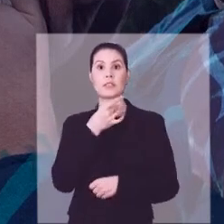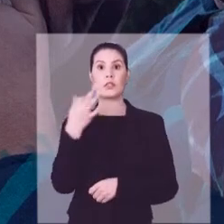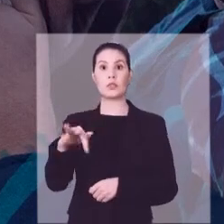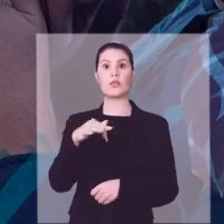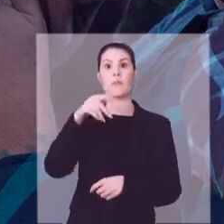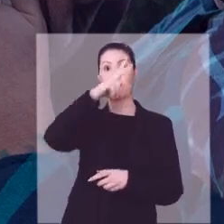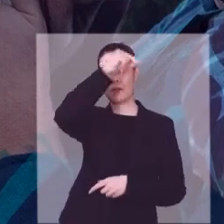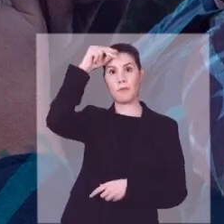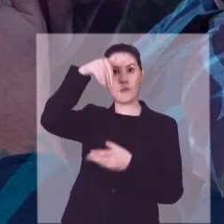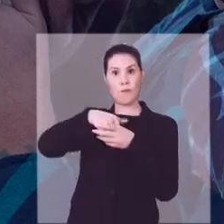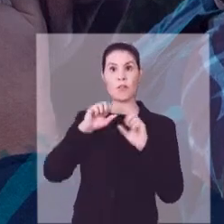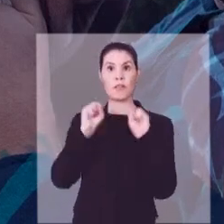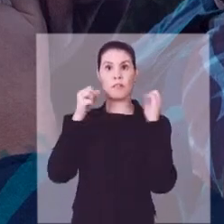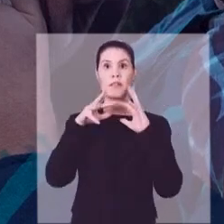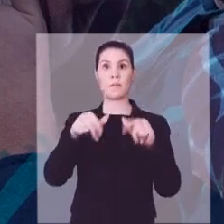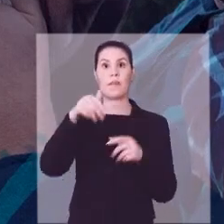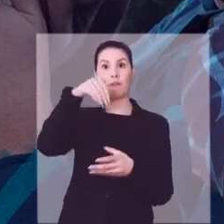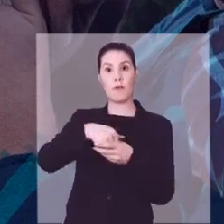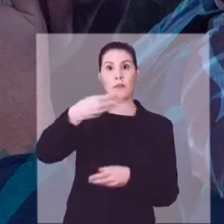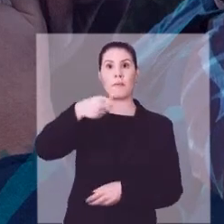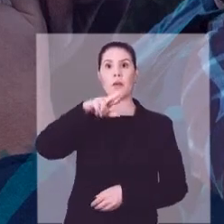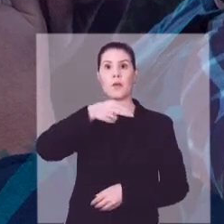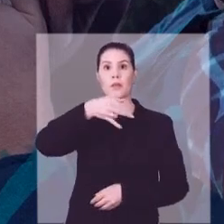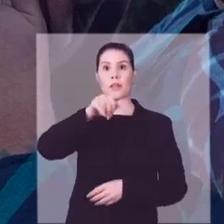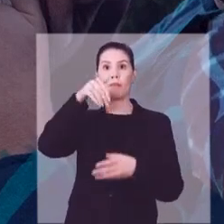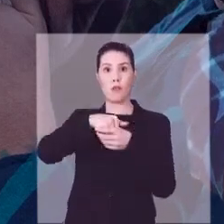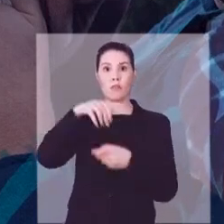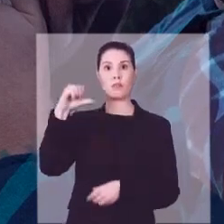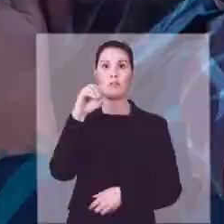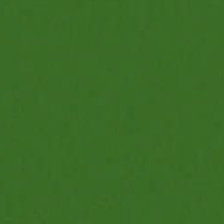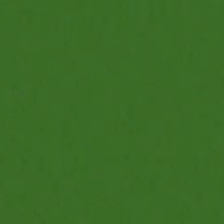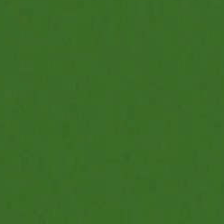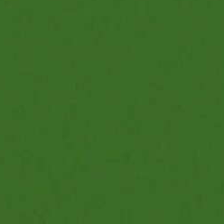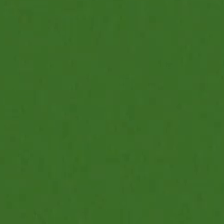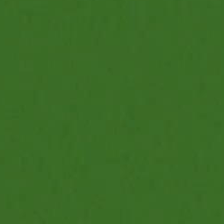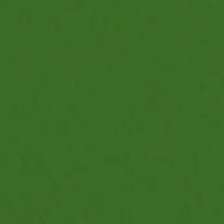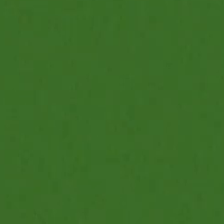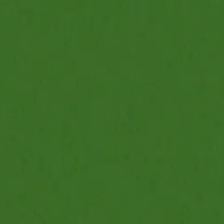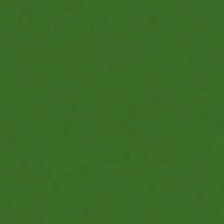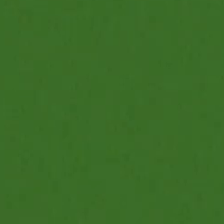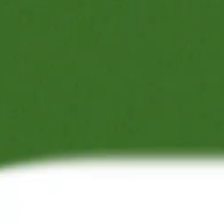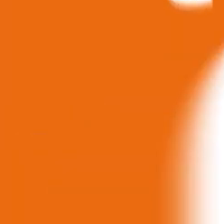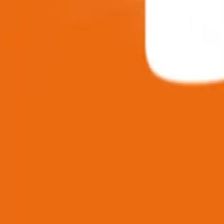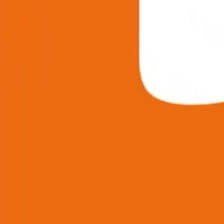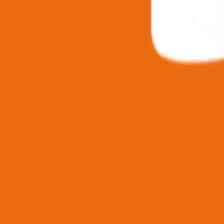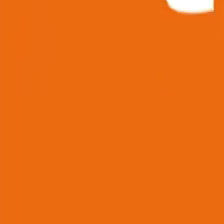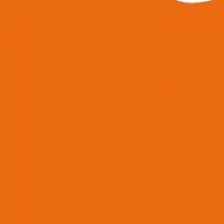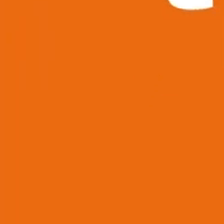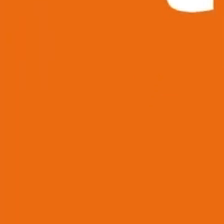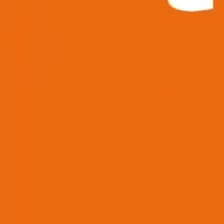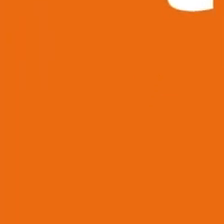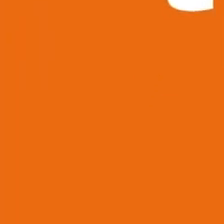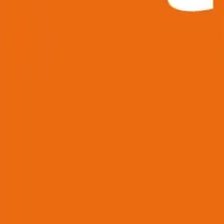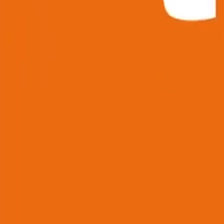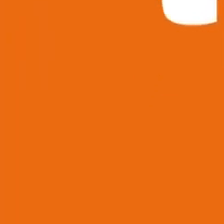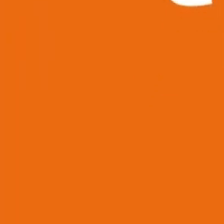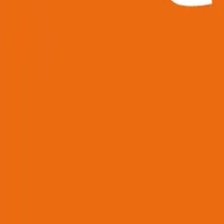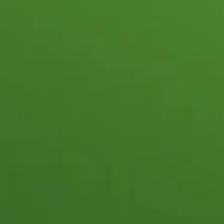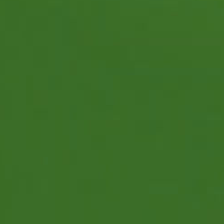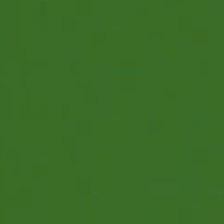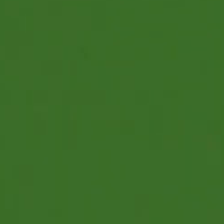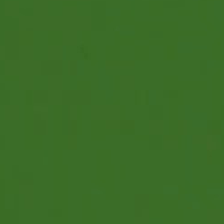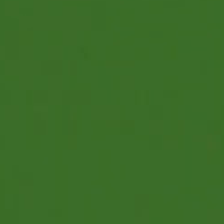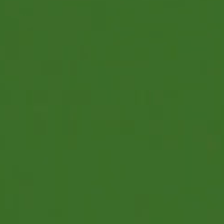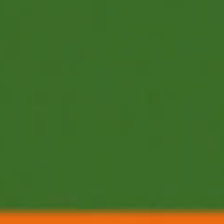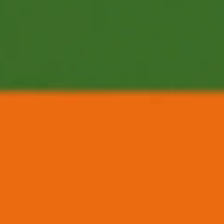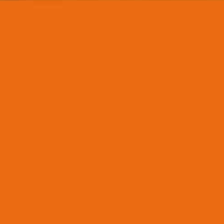e dor. Para prefeito, vote pelos animais, vote Maroni, vote 90. Começa agora o programa do candidato que mais